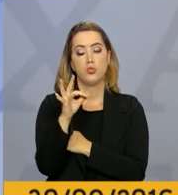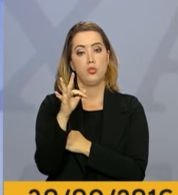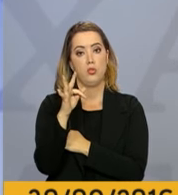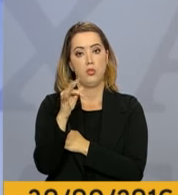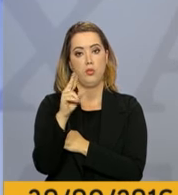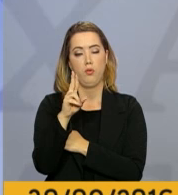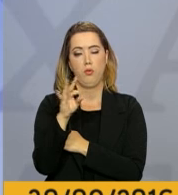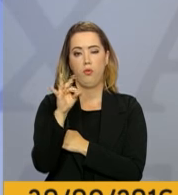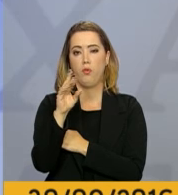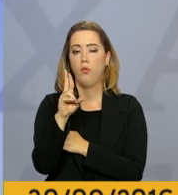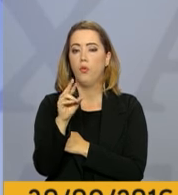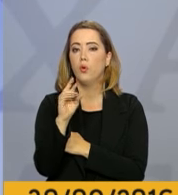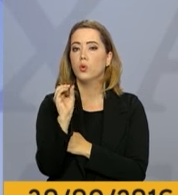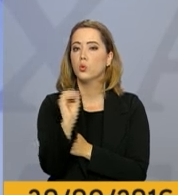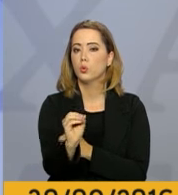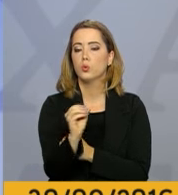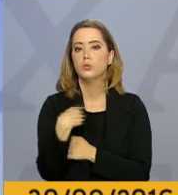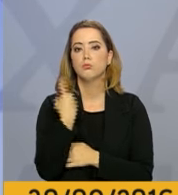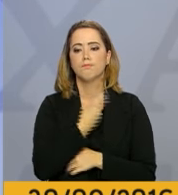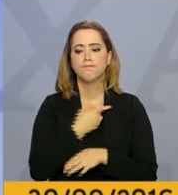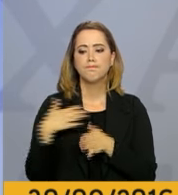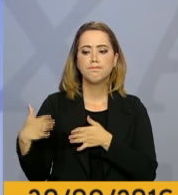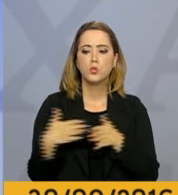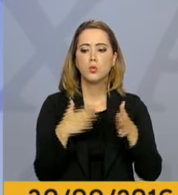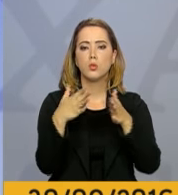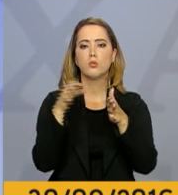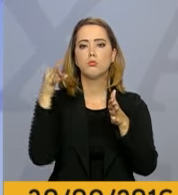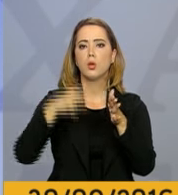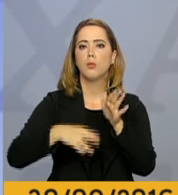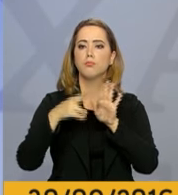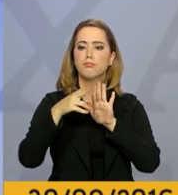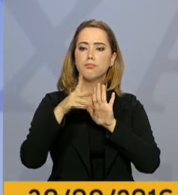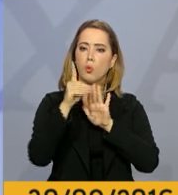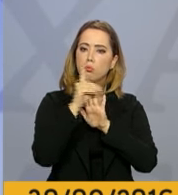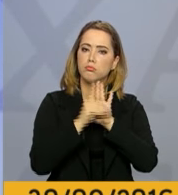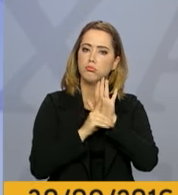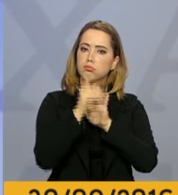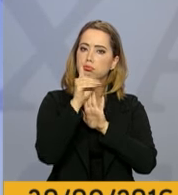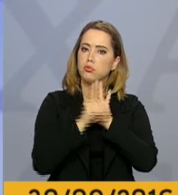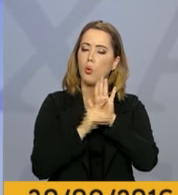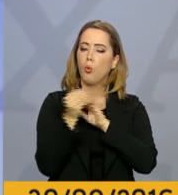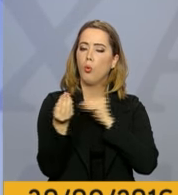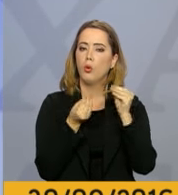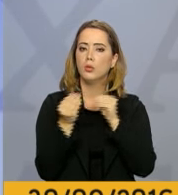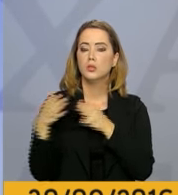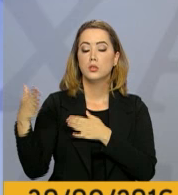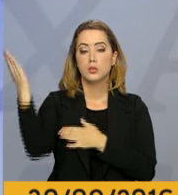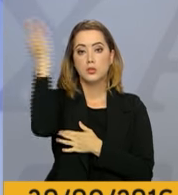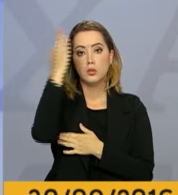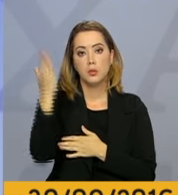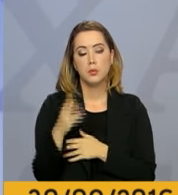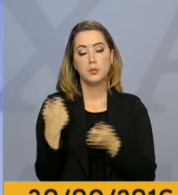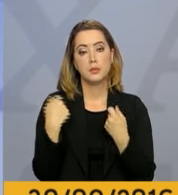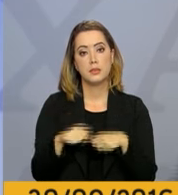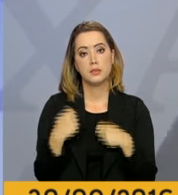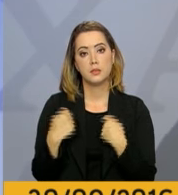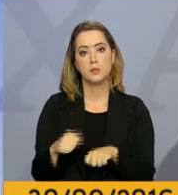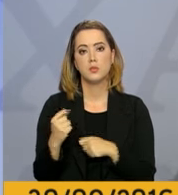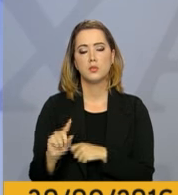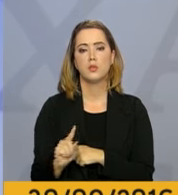nós traçávamos uma série de diretrizes para o Estado brasileiro. E um deles era